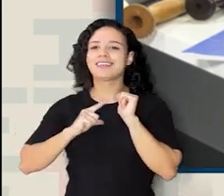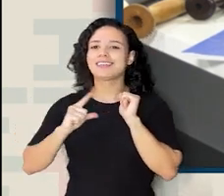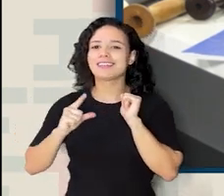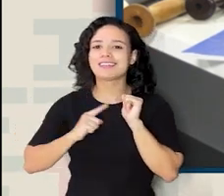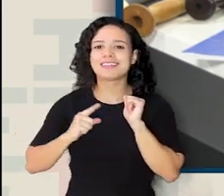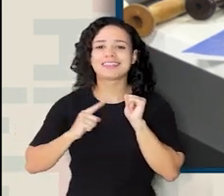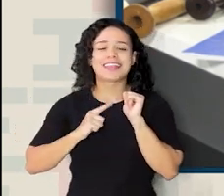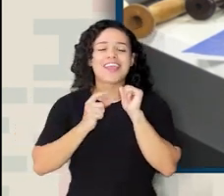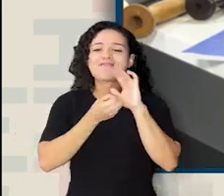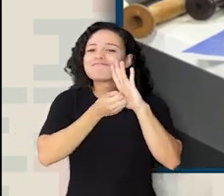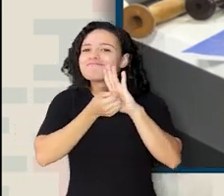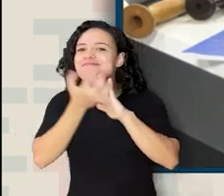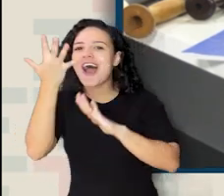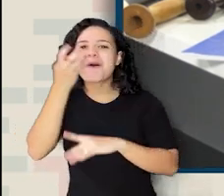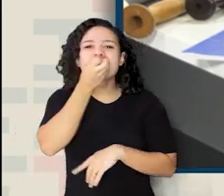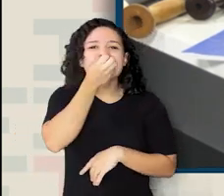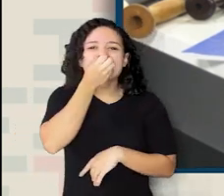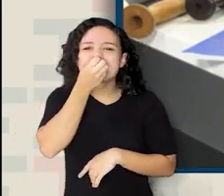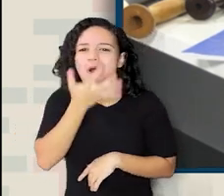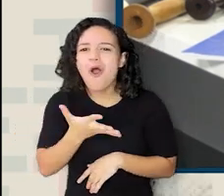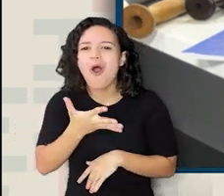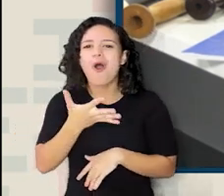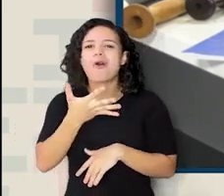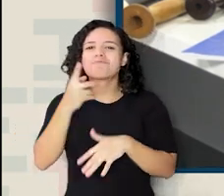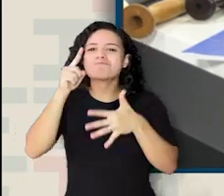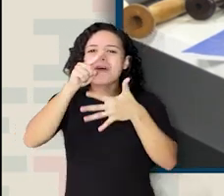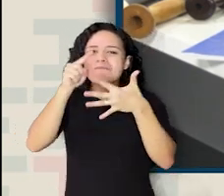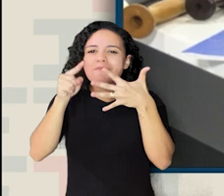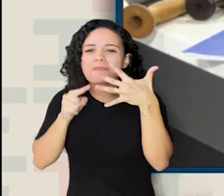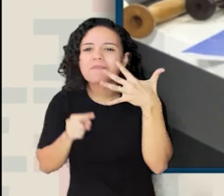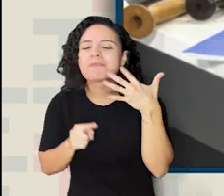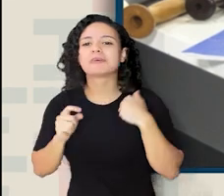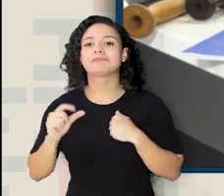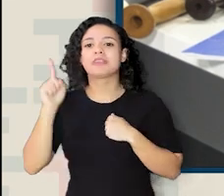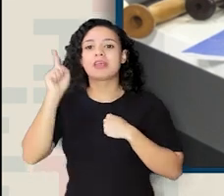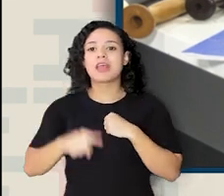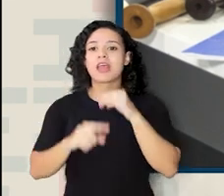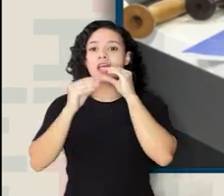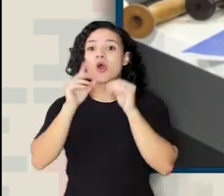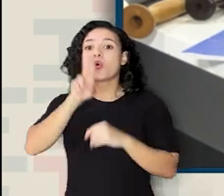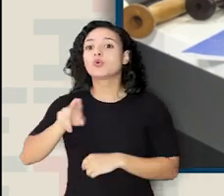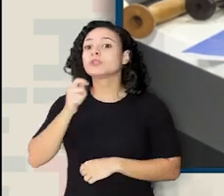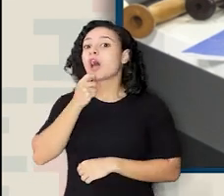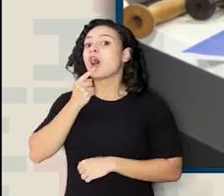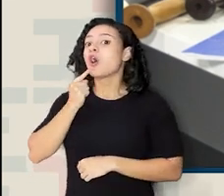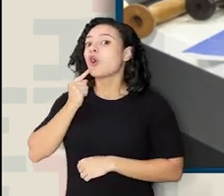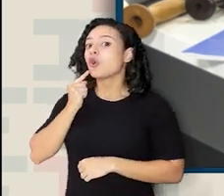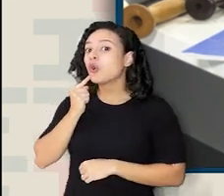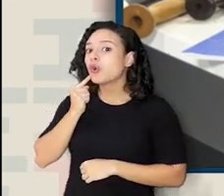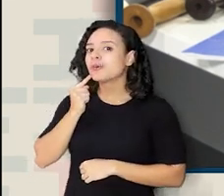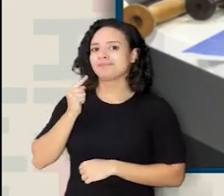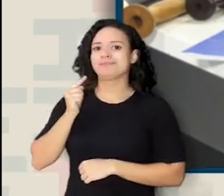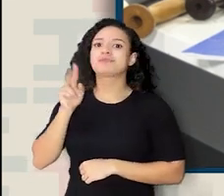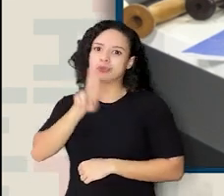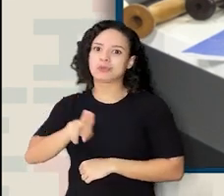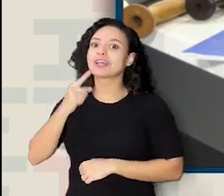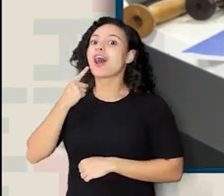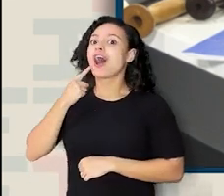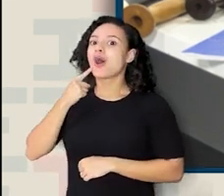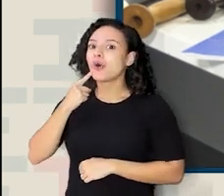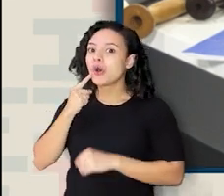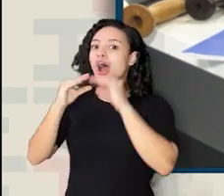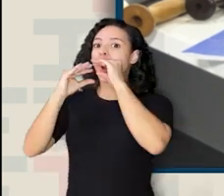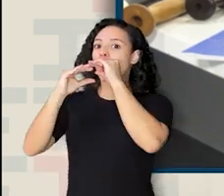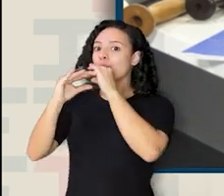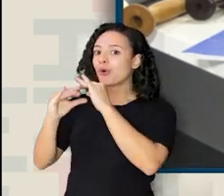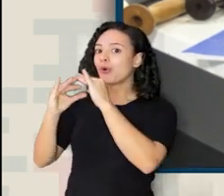gente boa, né? E os instrumentos de sopro que a gente toca, soprando,